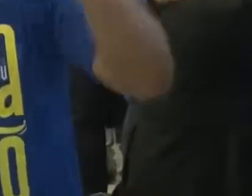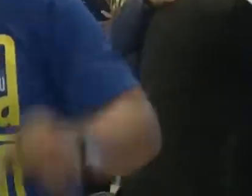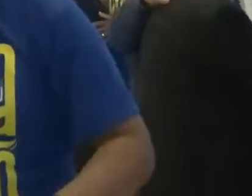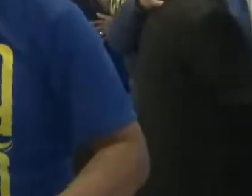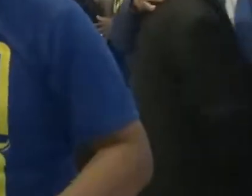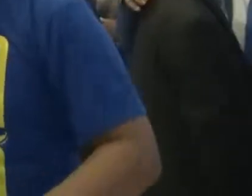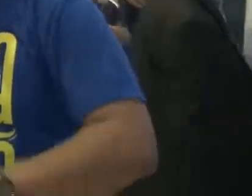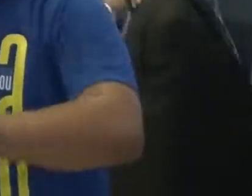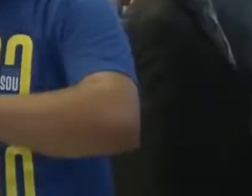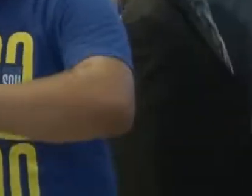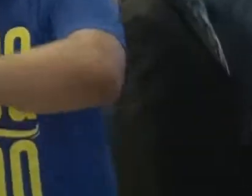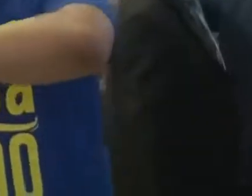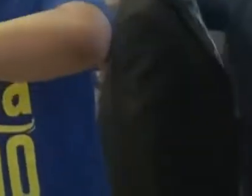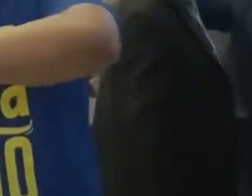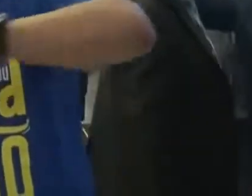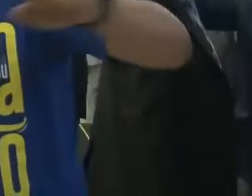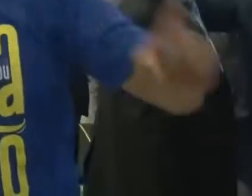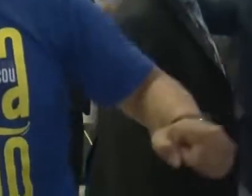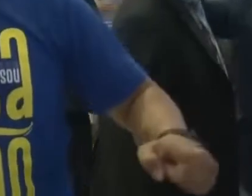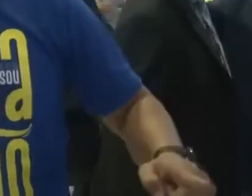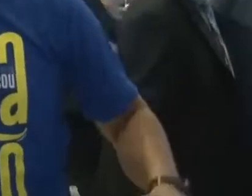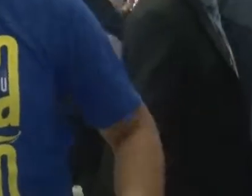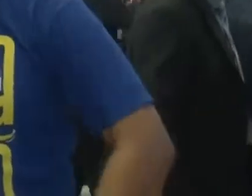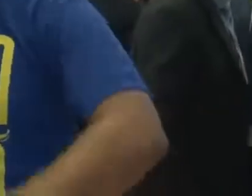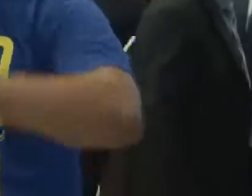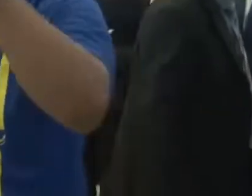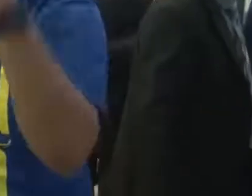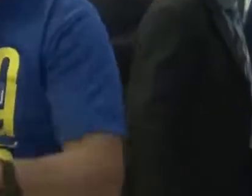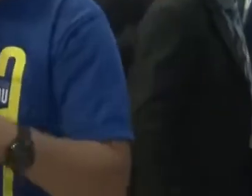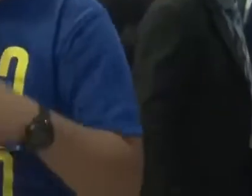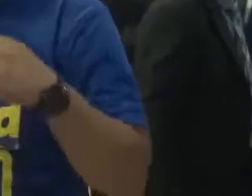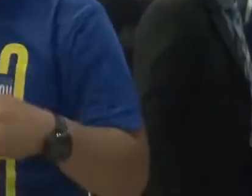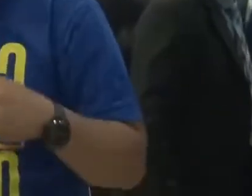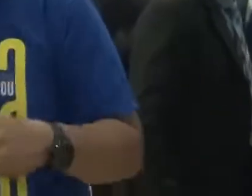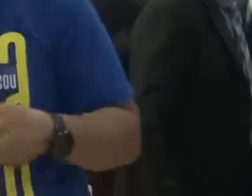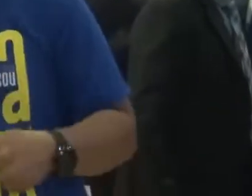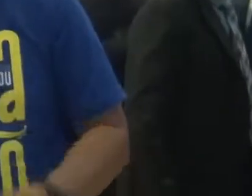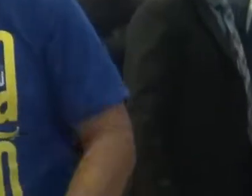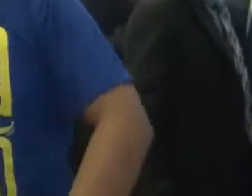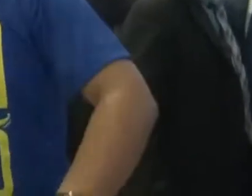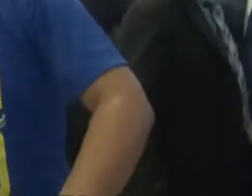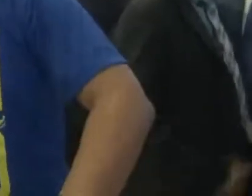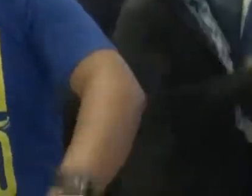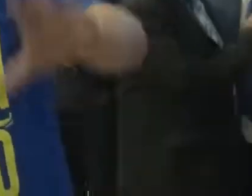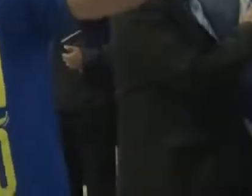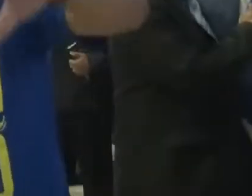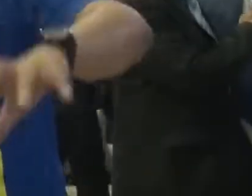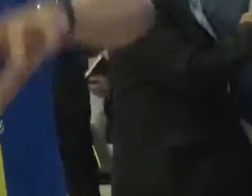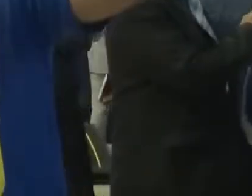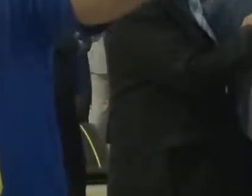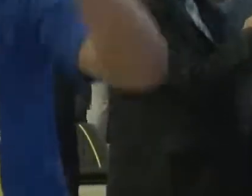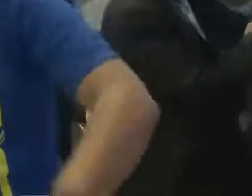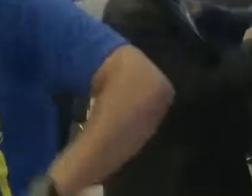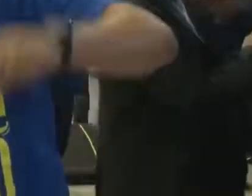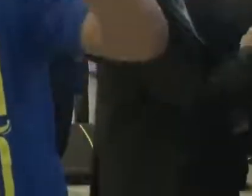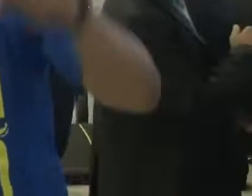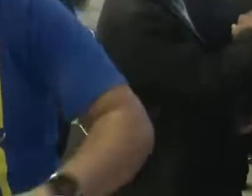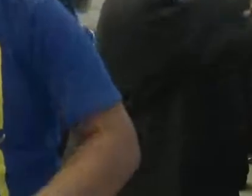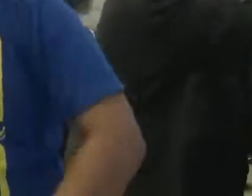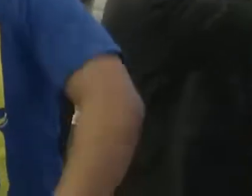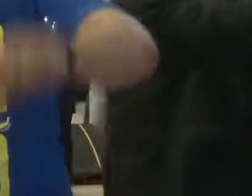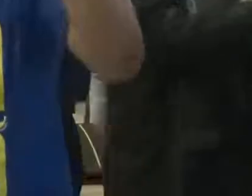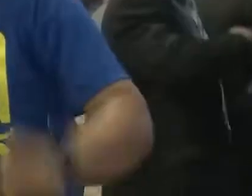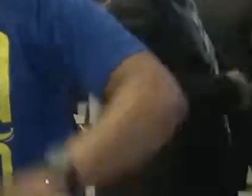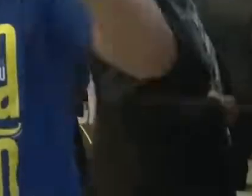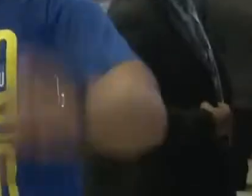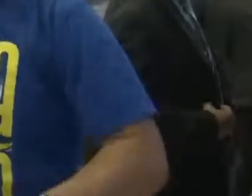em Cuiabá. E olha, o Congresso da Uma Década já está sendo referência, Luiz Echano, pelo poder e a glória de